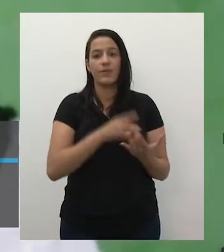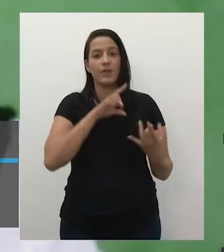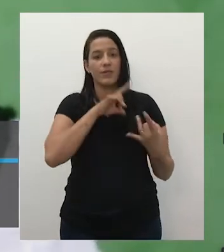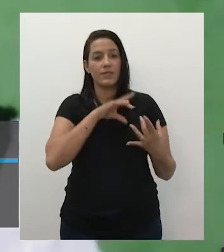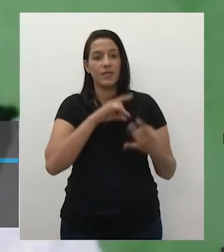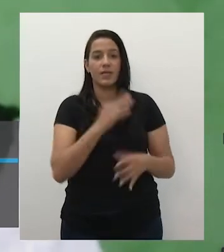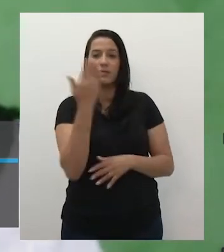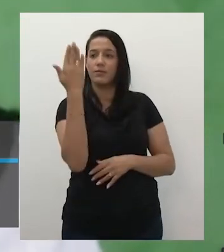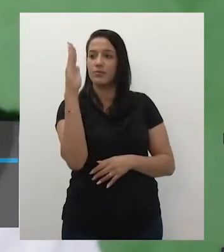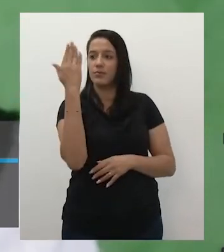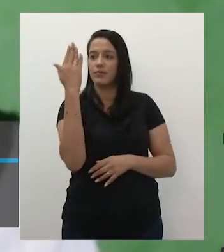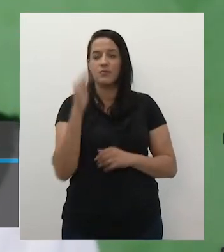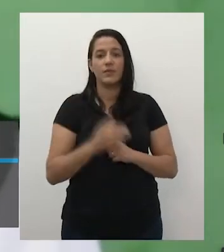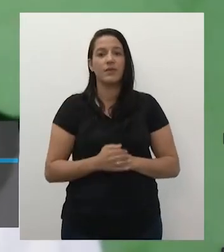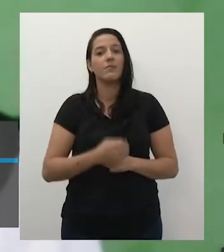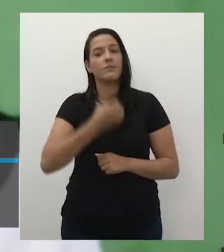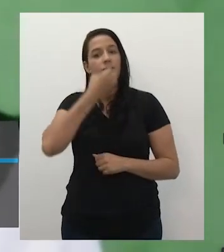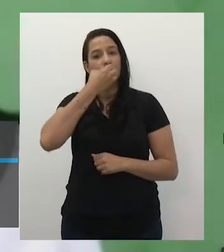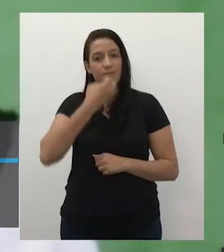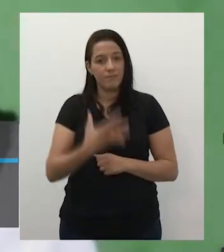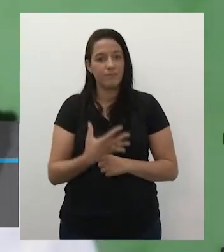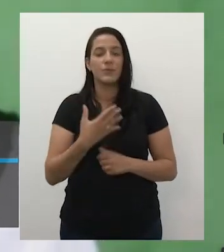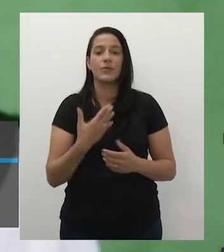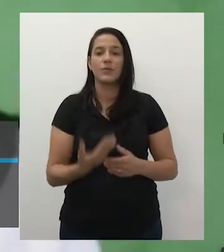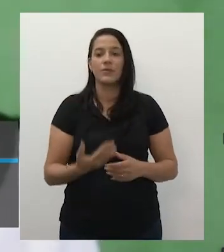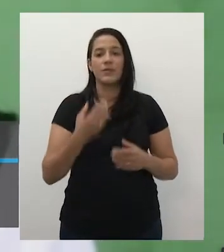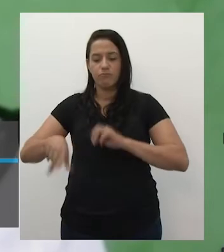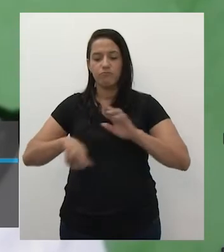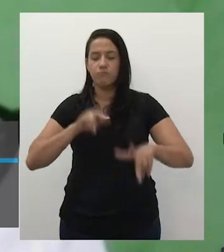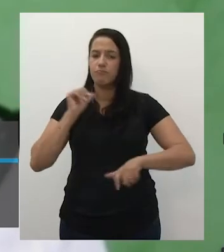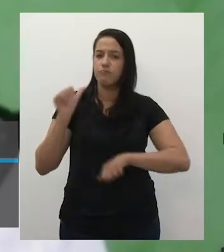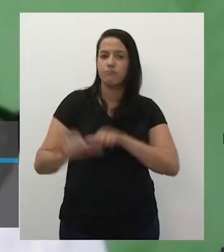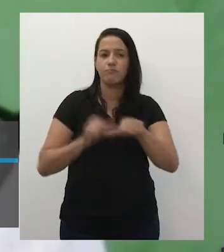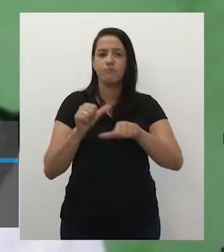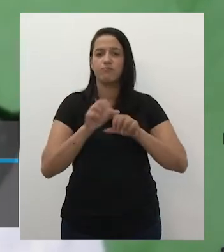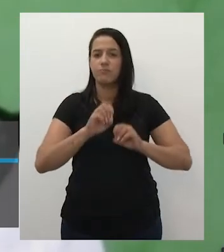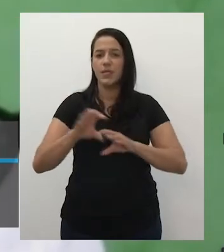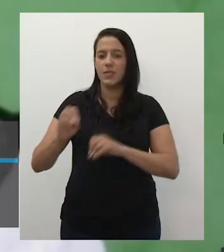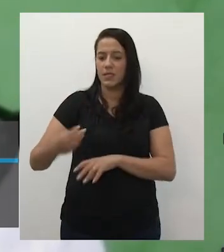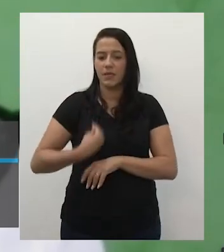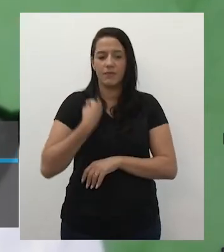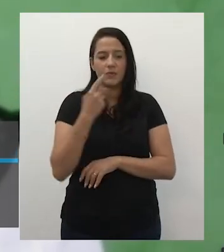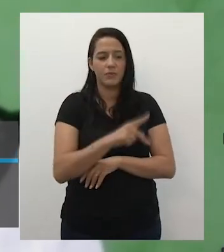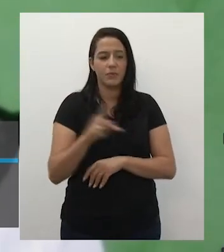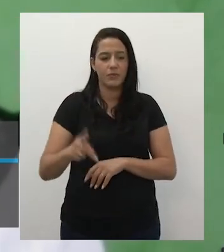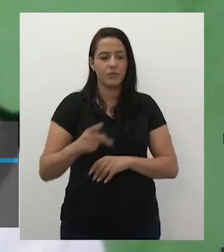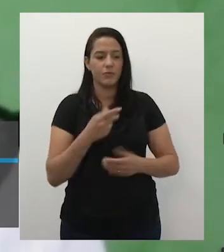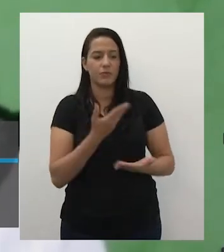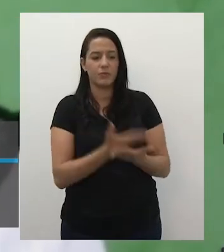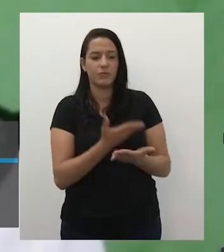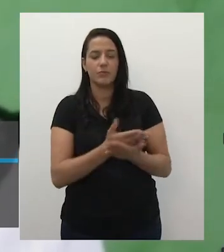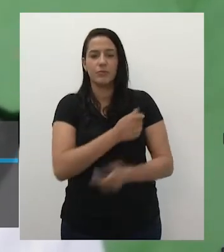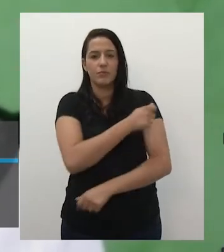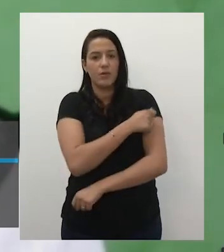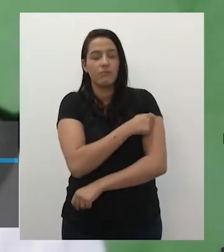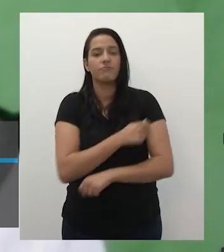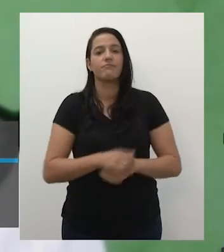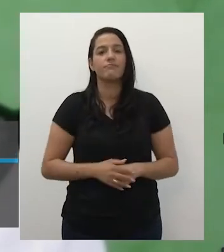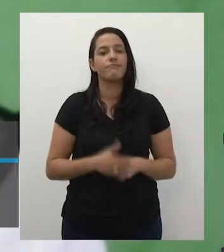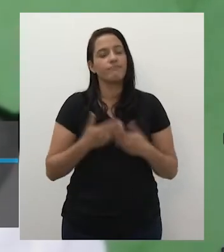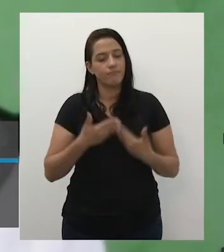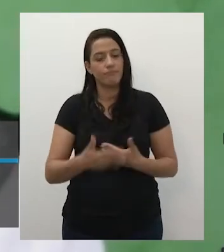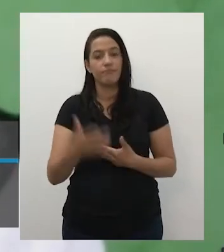que eu falaria com o grupo docente? O que trabalharia com eles? Quais as observações teria que fazer para ajudar o